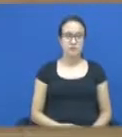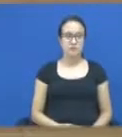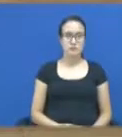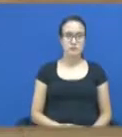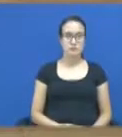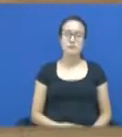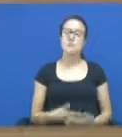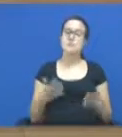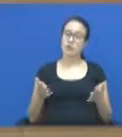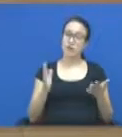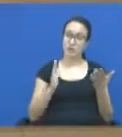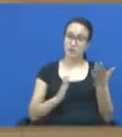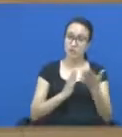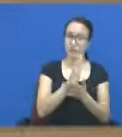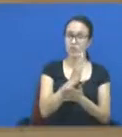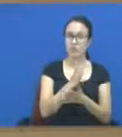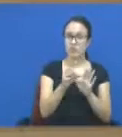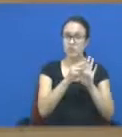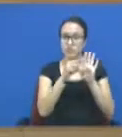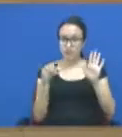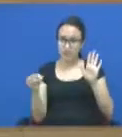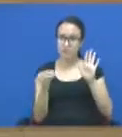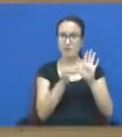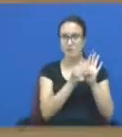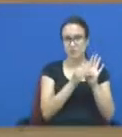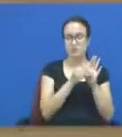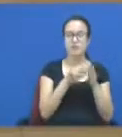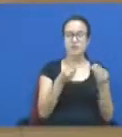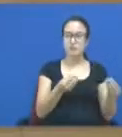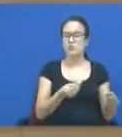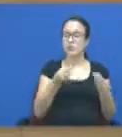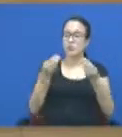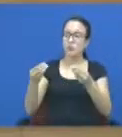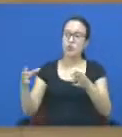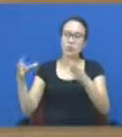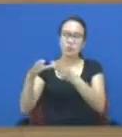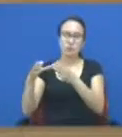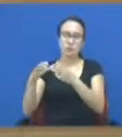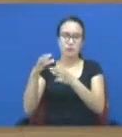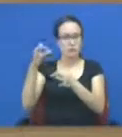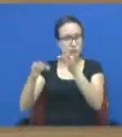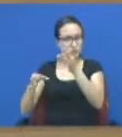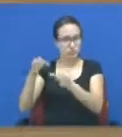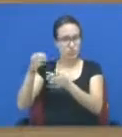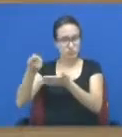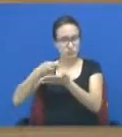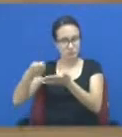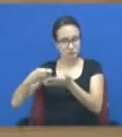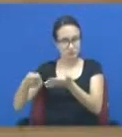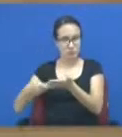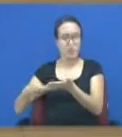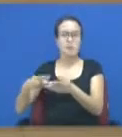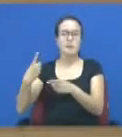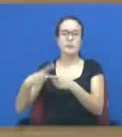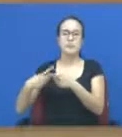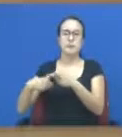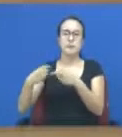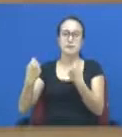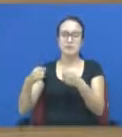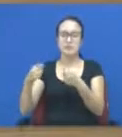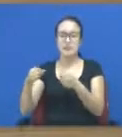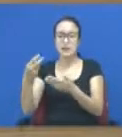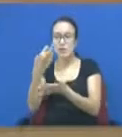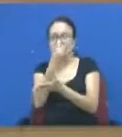Uma vez aprovado com emendas, a matéria será encaminhada à Comissão de Constituição, Justiça e Redação para a elaboração de sua